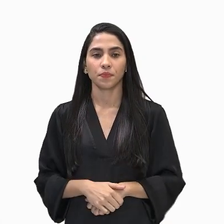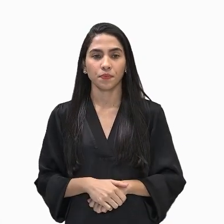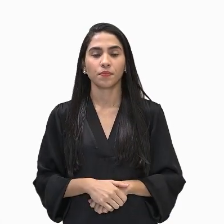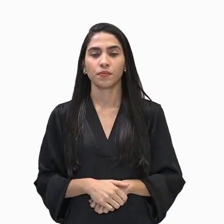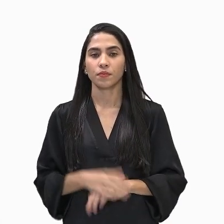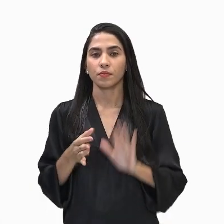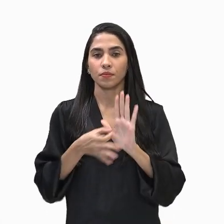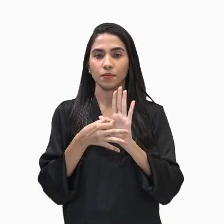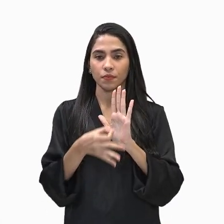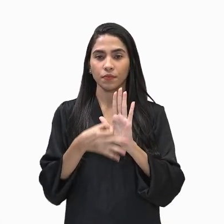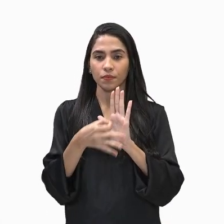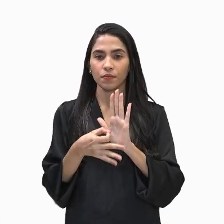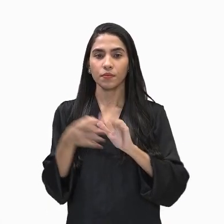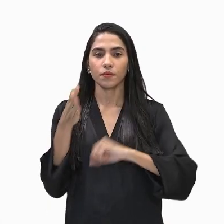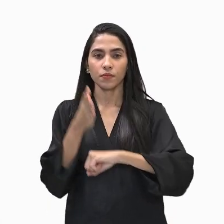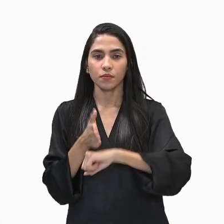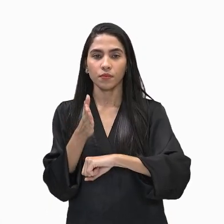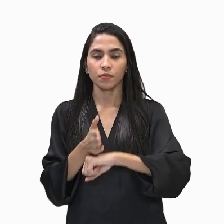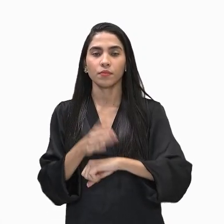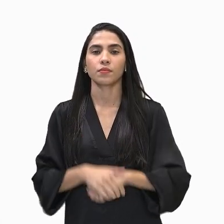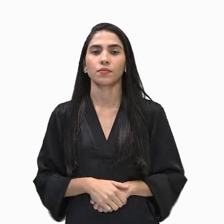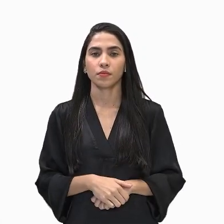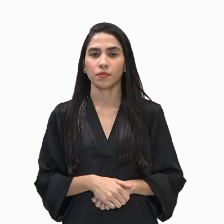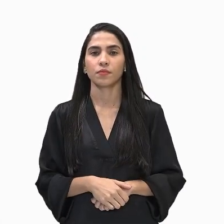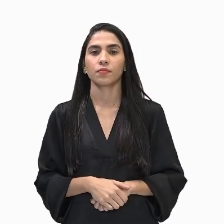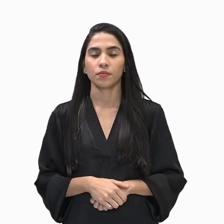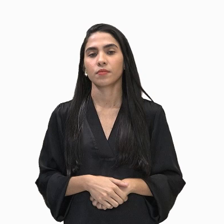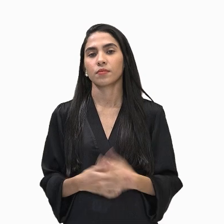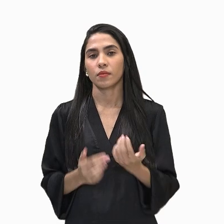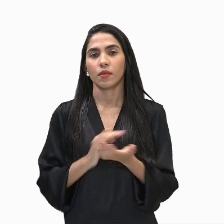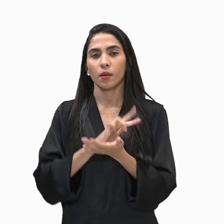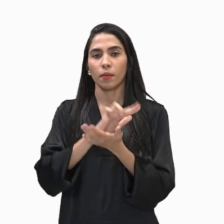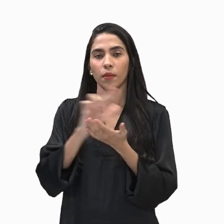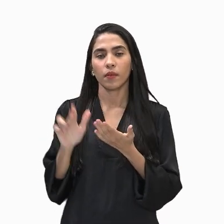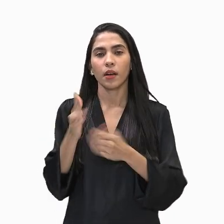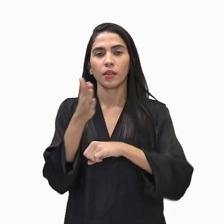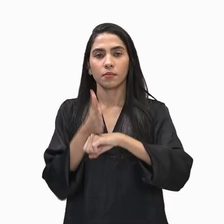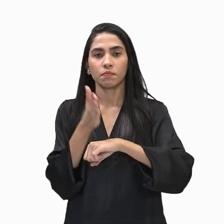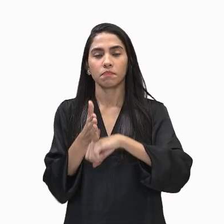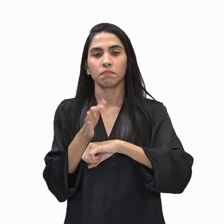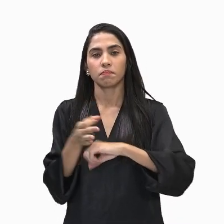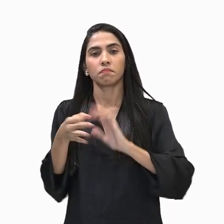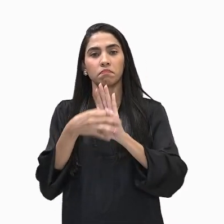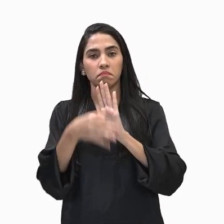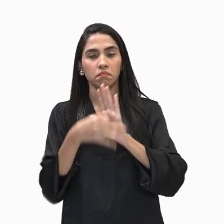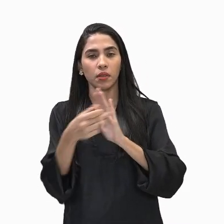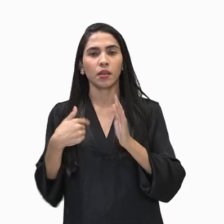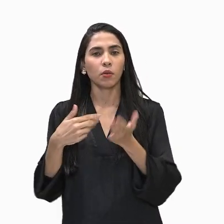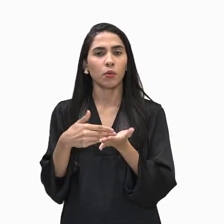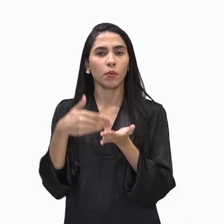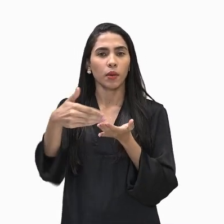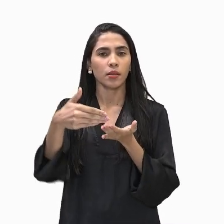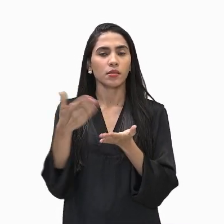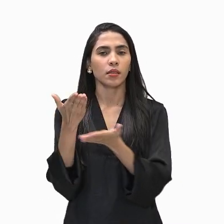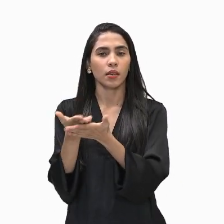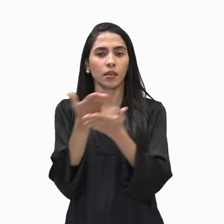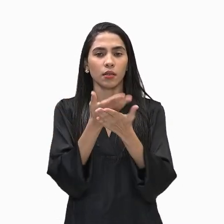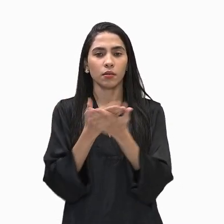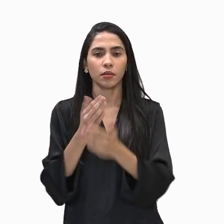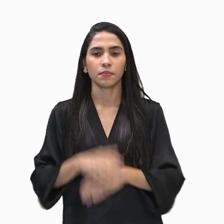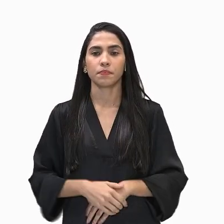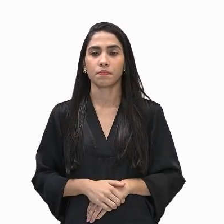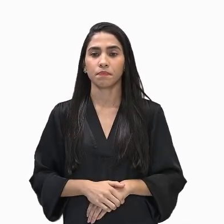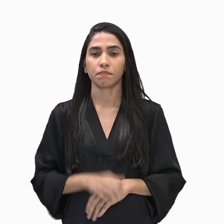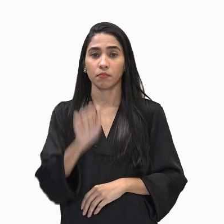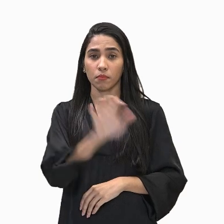Sobre a crise da modernidade, sobre críticas que foram feitas à modernidade. E eu já começo a aula com essa